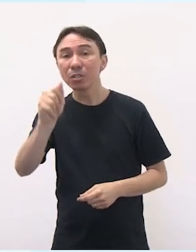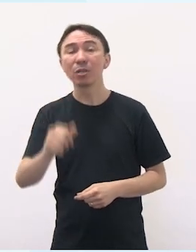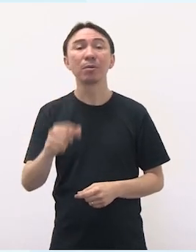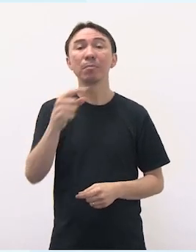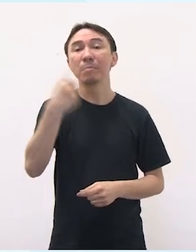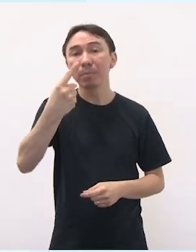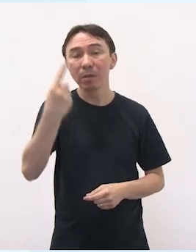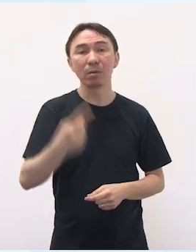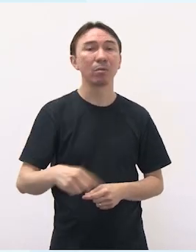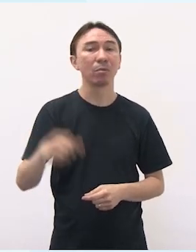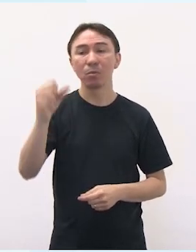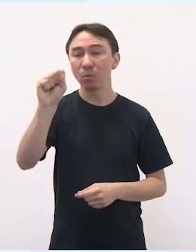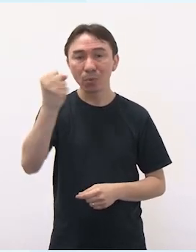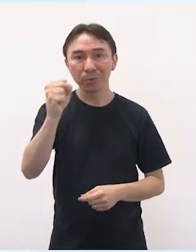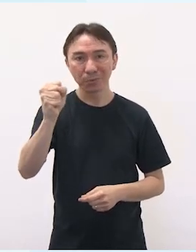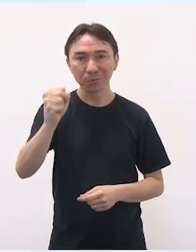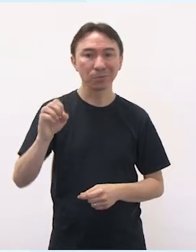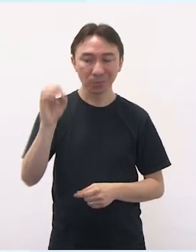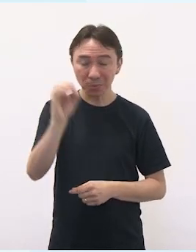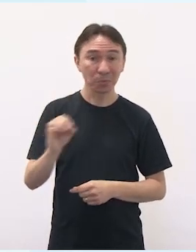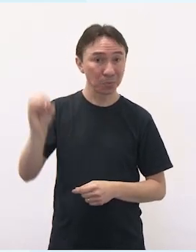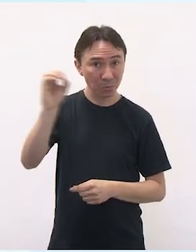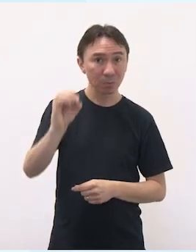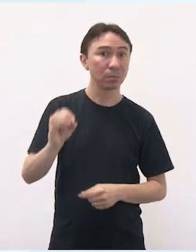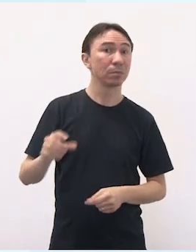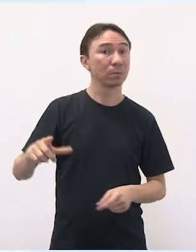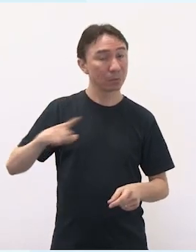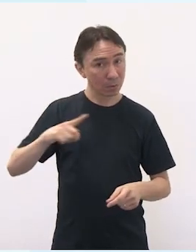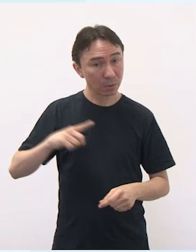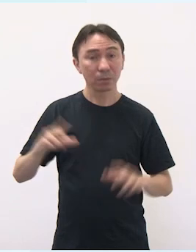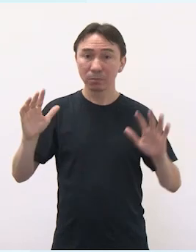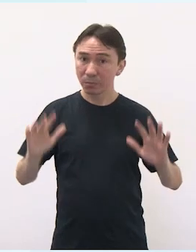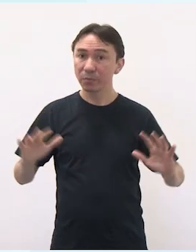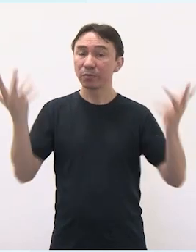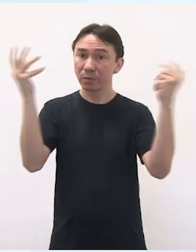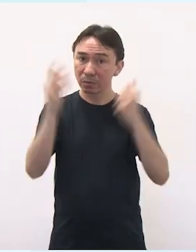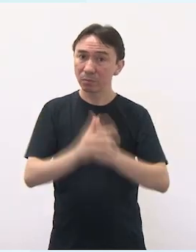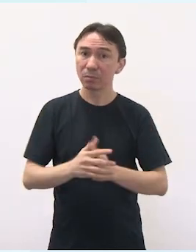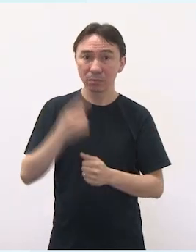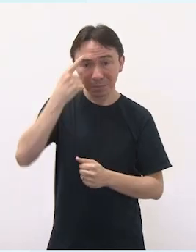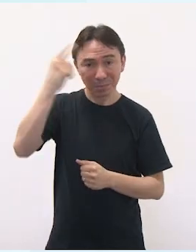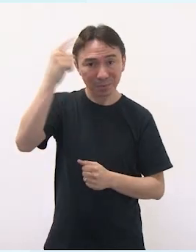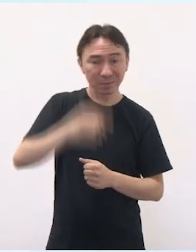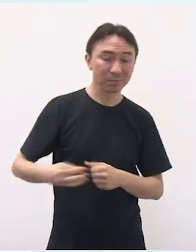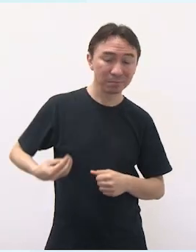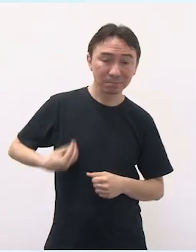restrito ao mês de setembro. Pode passar, por favor?